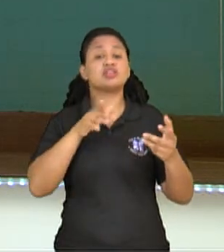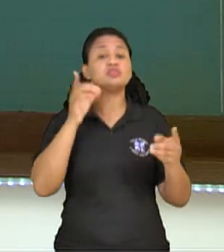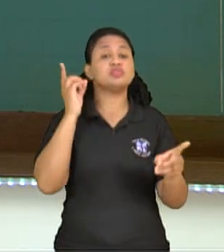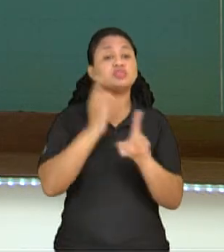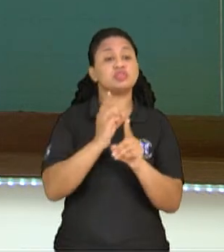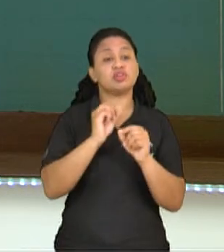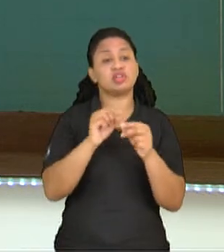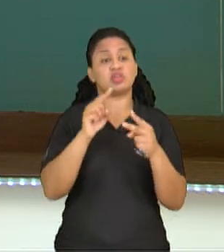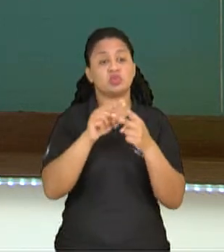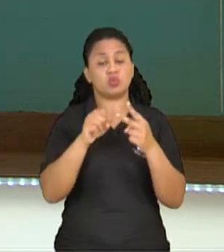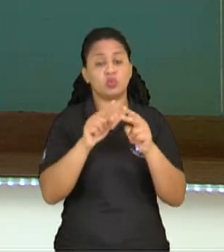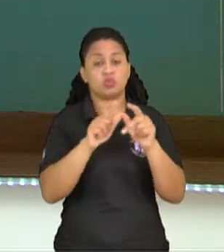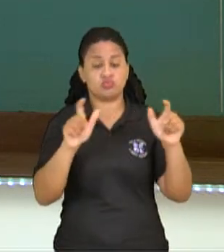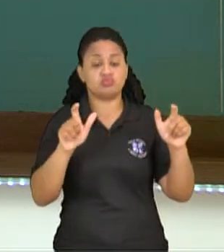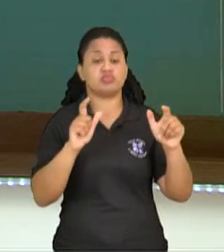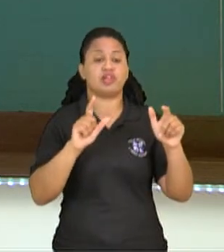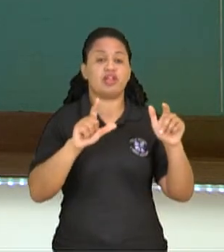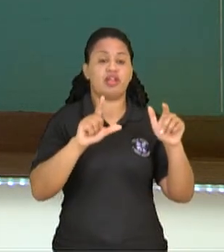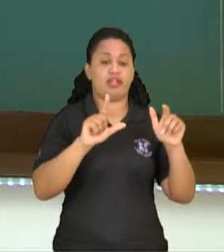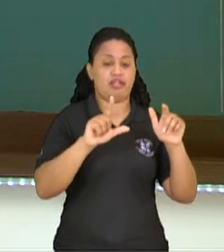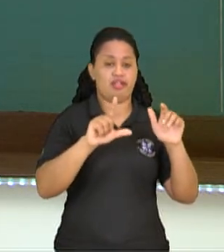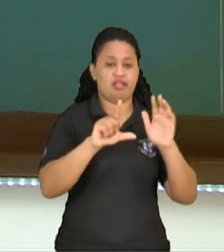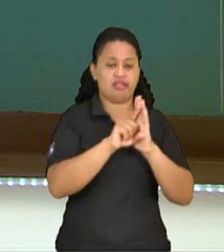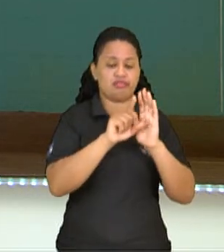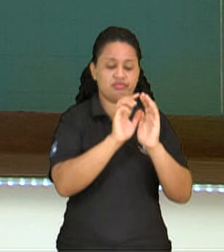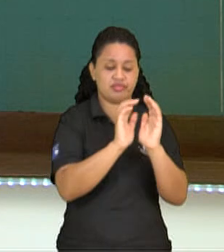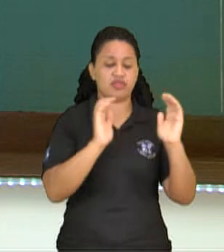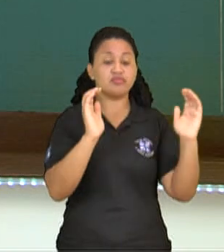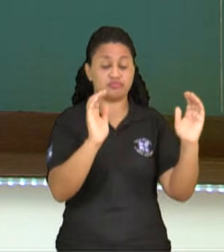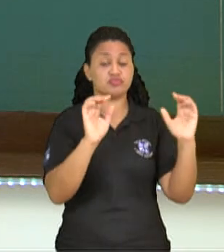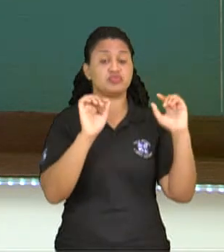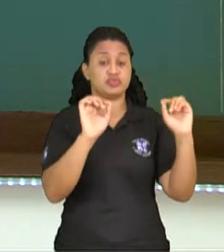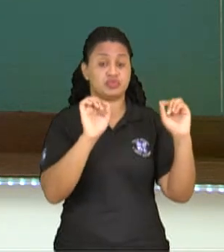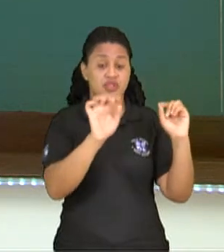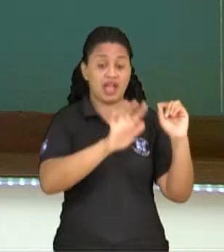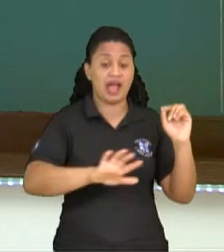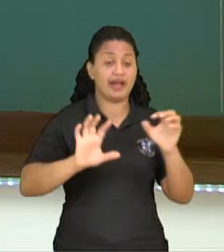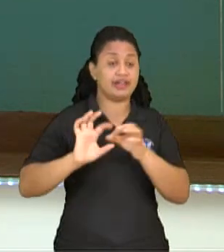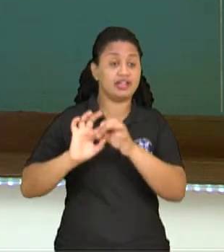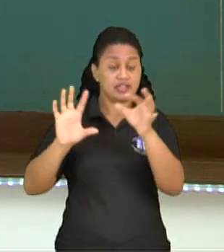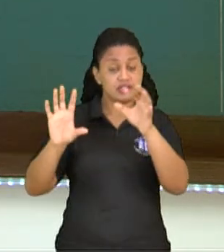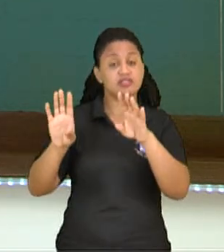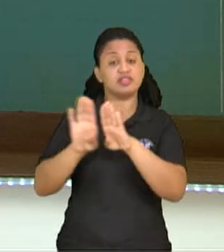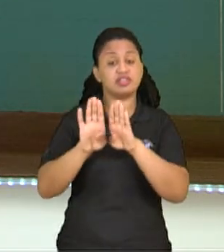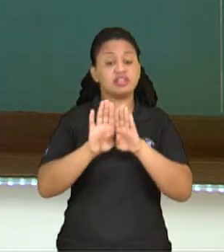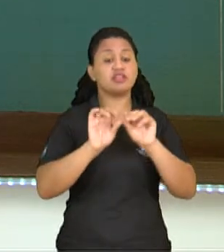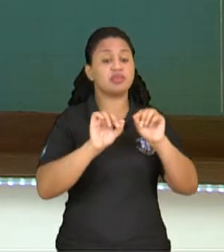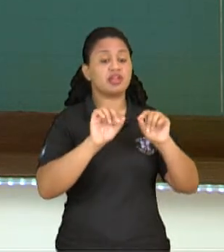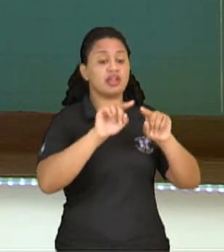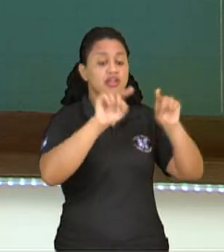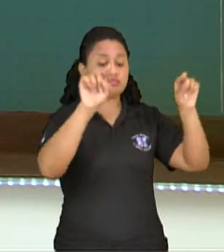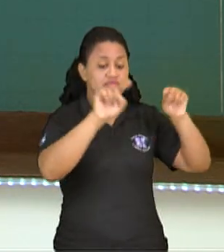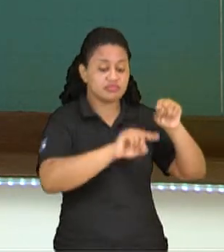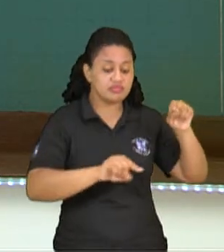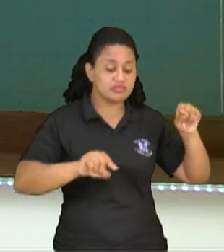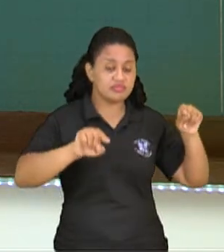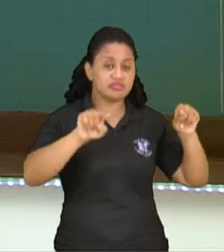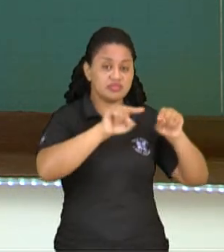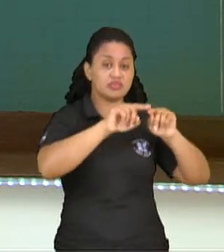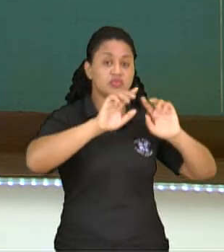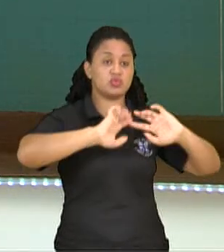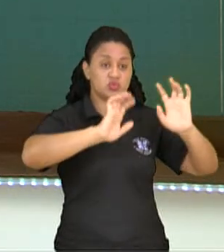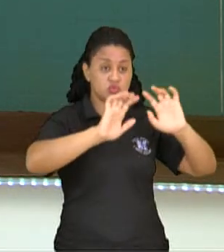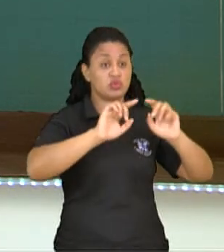né? Então, é a lei da função, né? No caso, que determina a zona livre e também a que determina a quadra do jogo, né? São duas